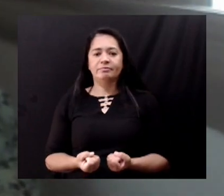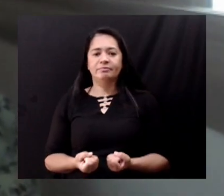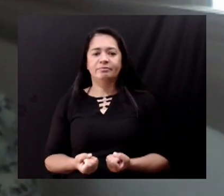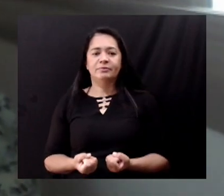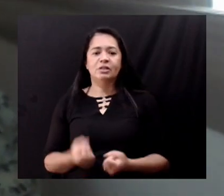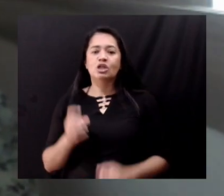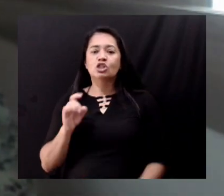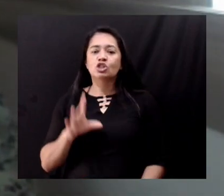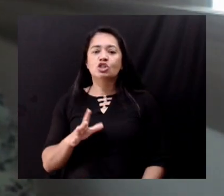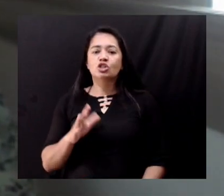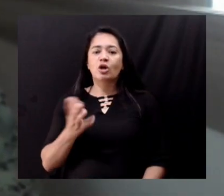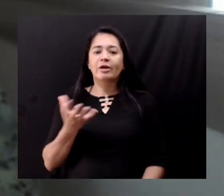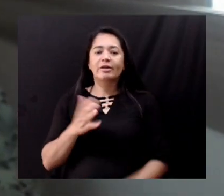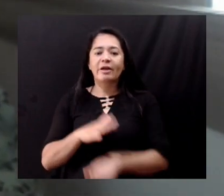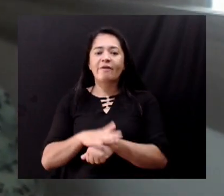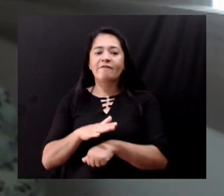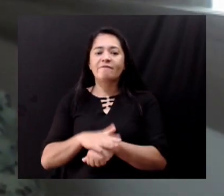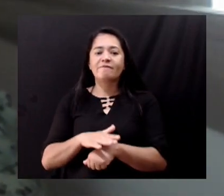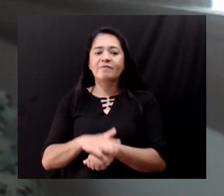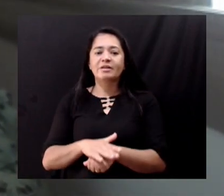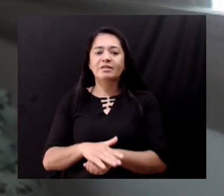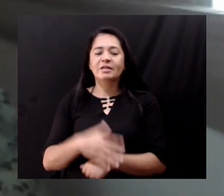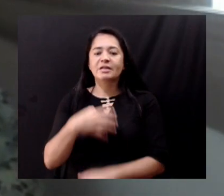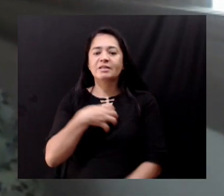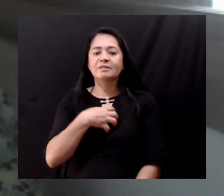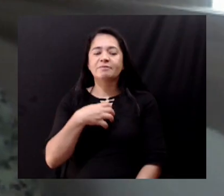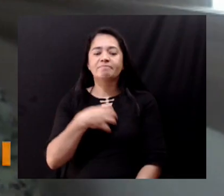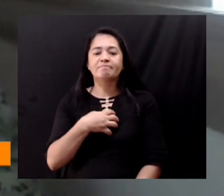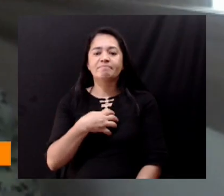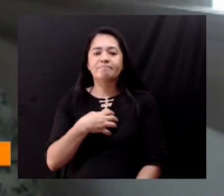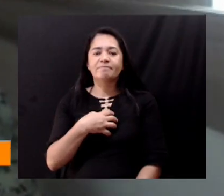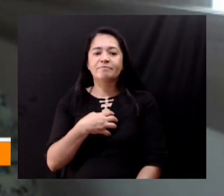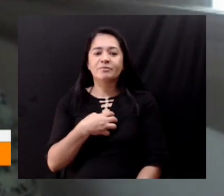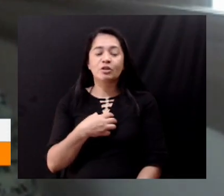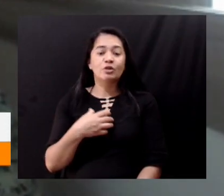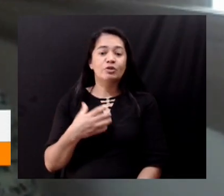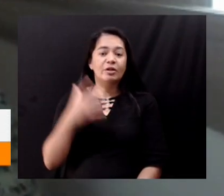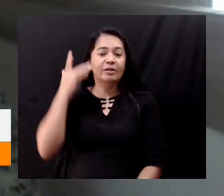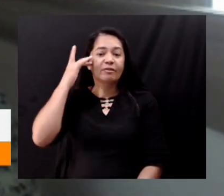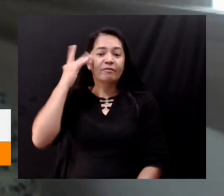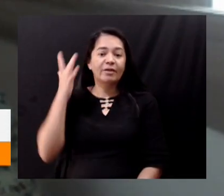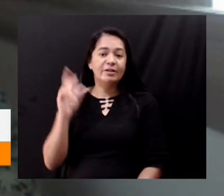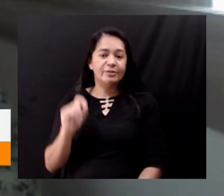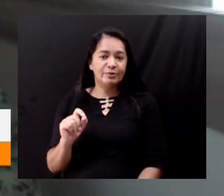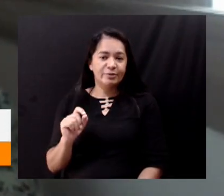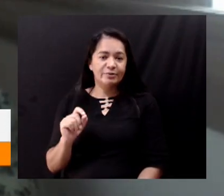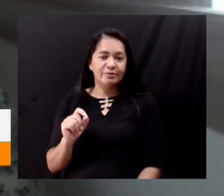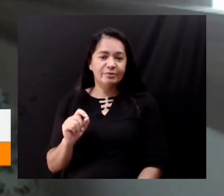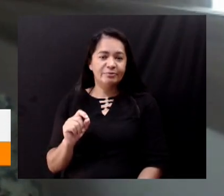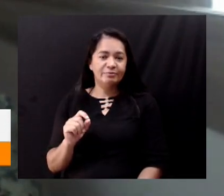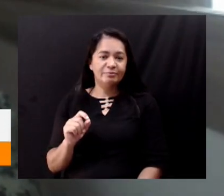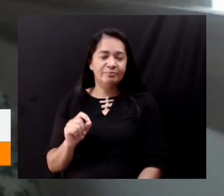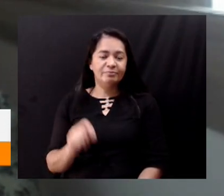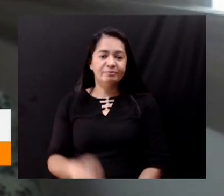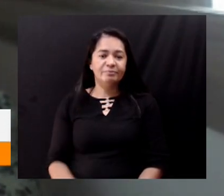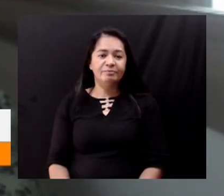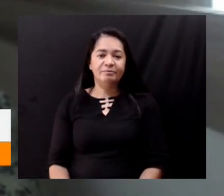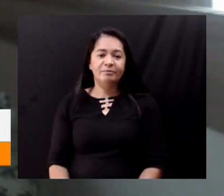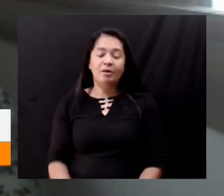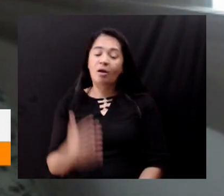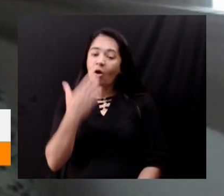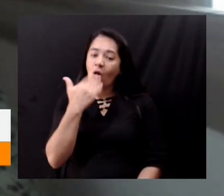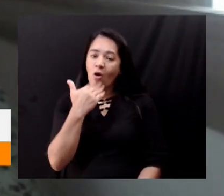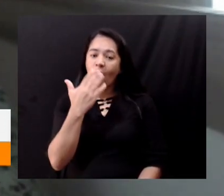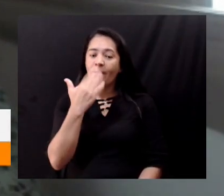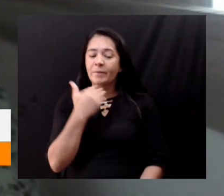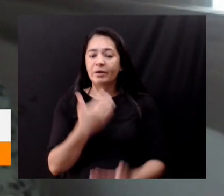aquela sensação passar. E qual é a maneira mais fácil de fazer aquela sensação passar? Comer algum